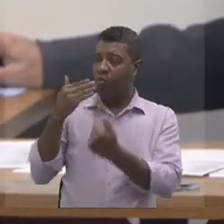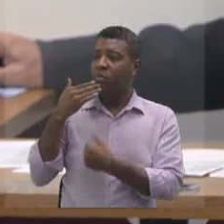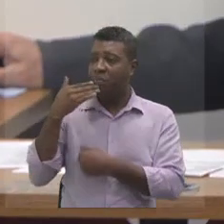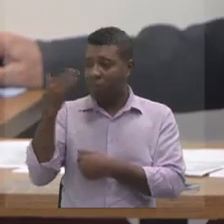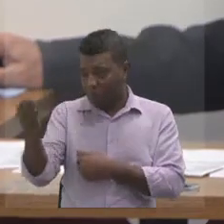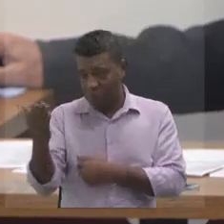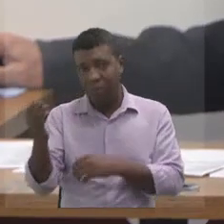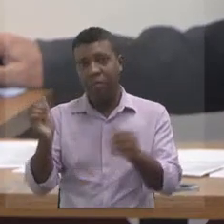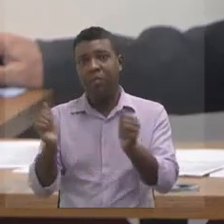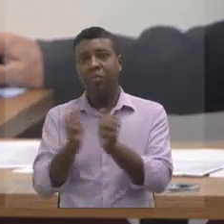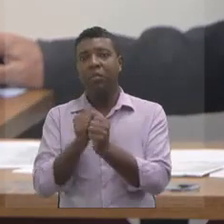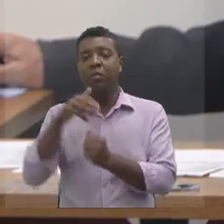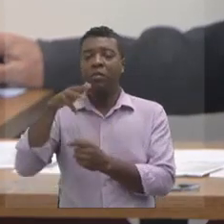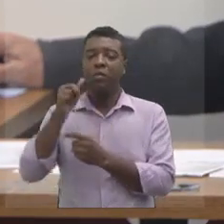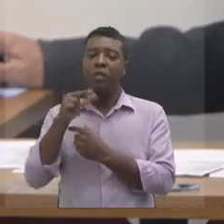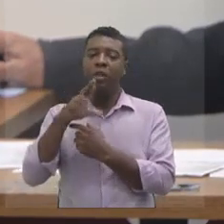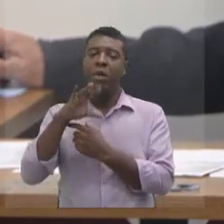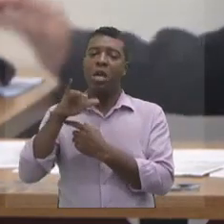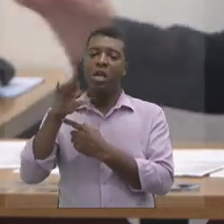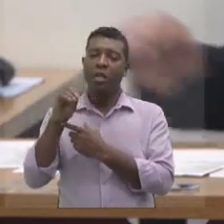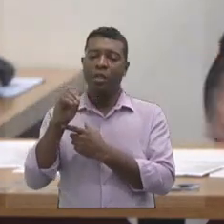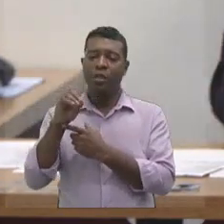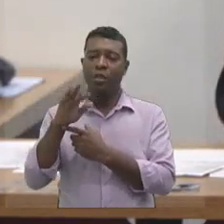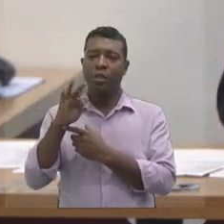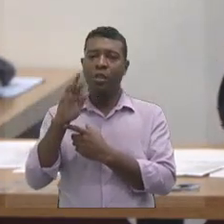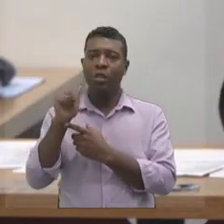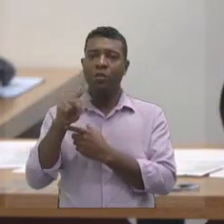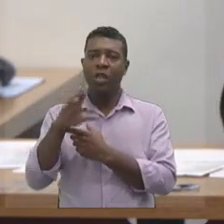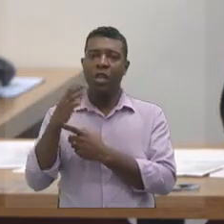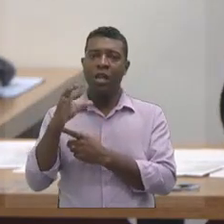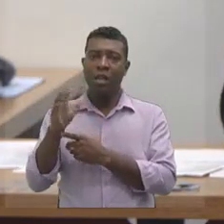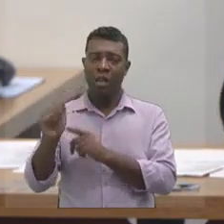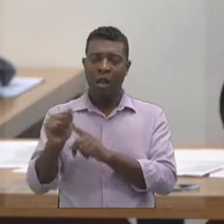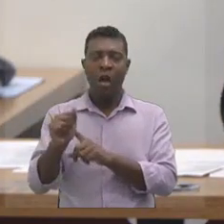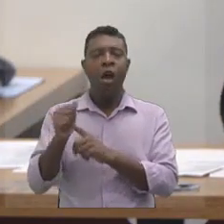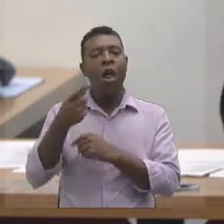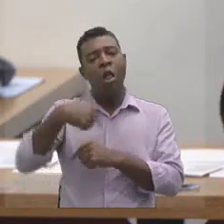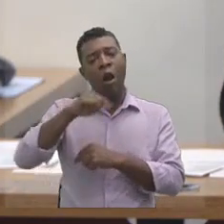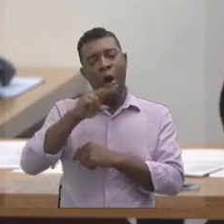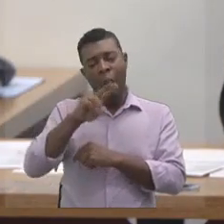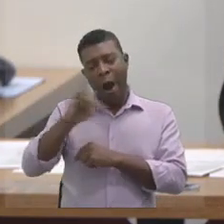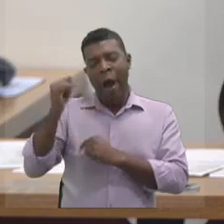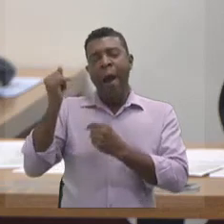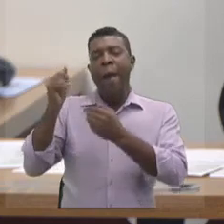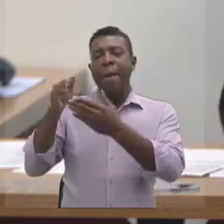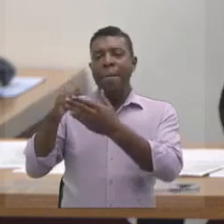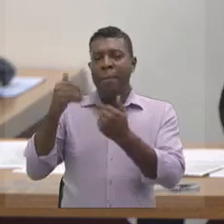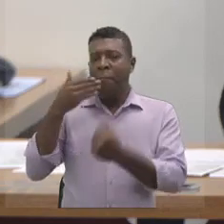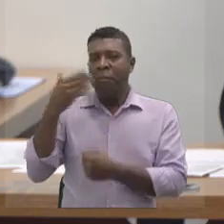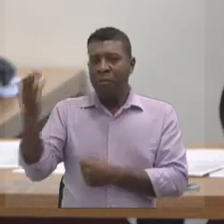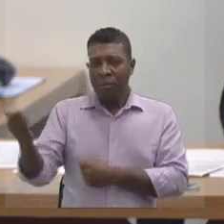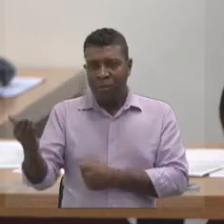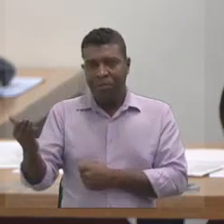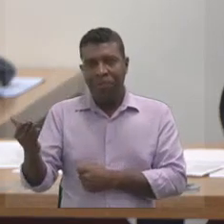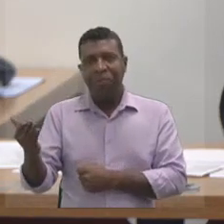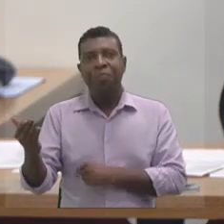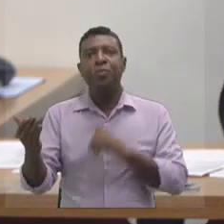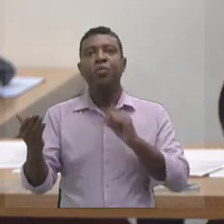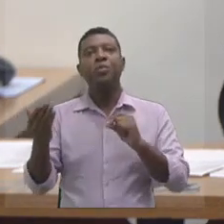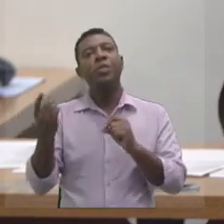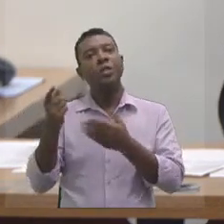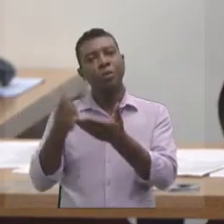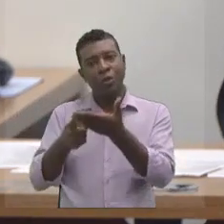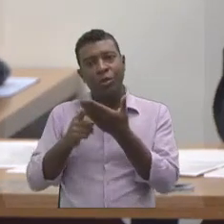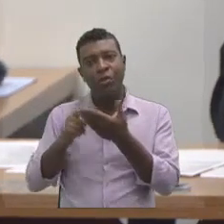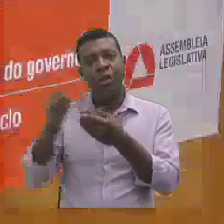Márcio França a possibilidade de recebermos nós nosso mandato e eu convido ao secretário para que a gente possa